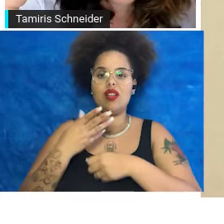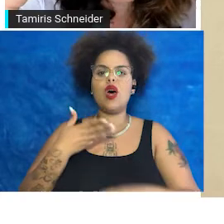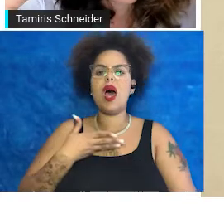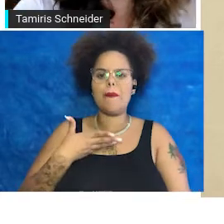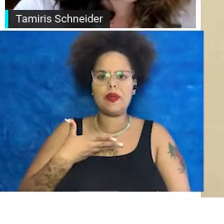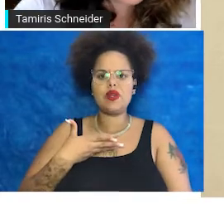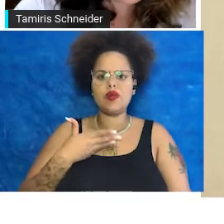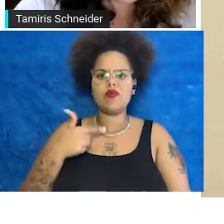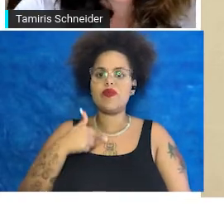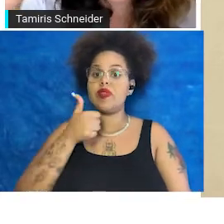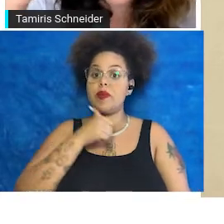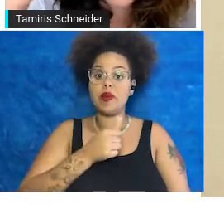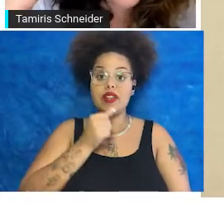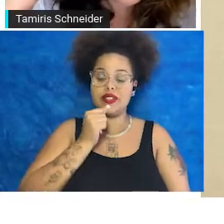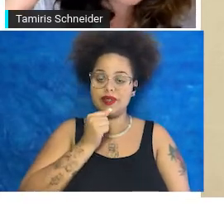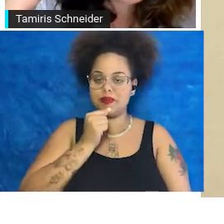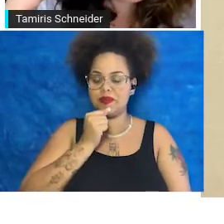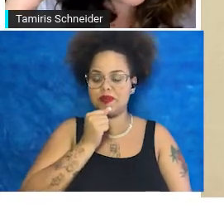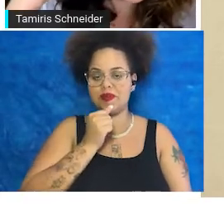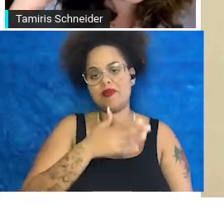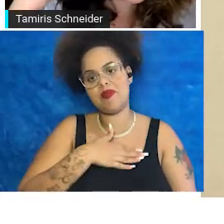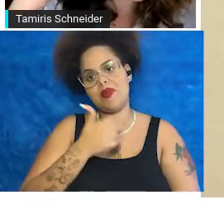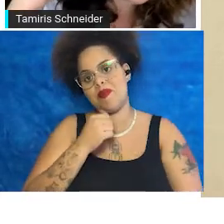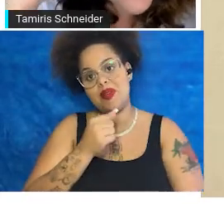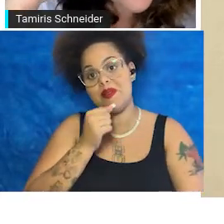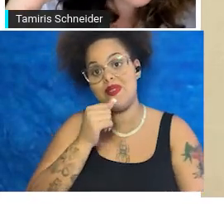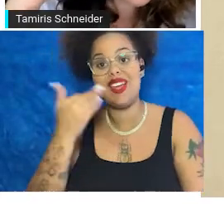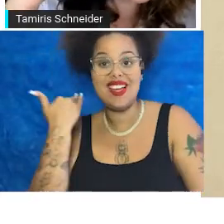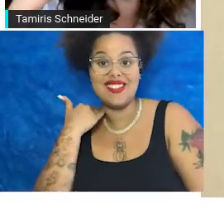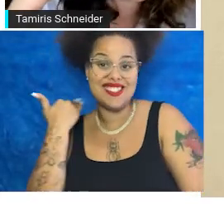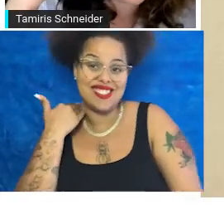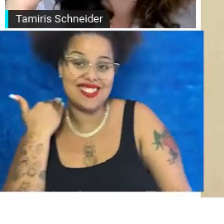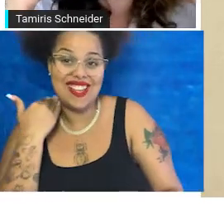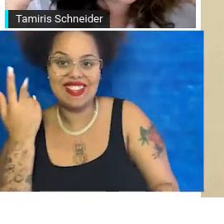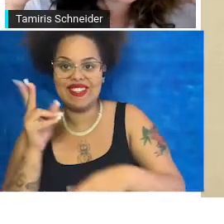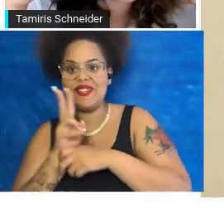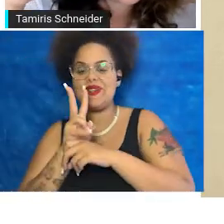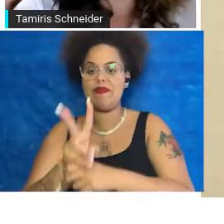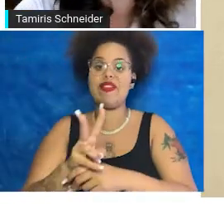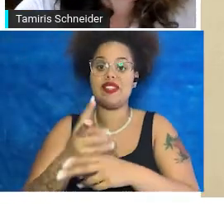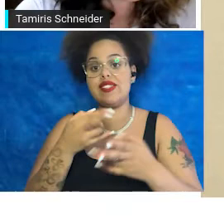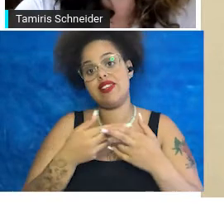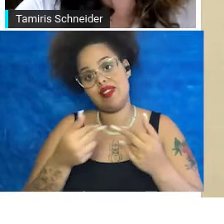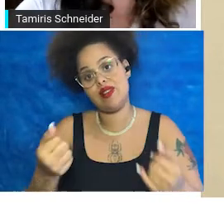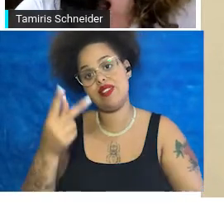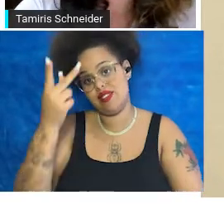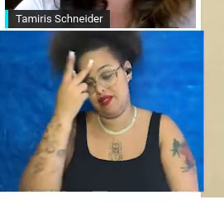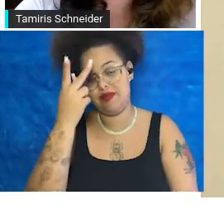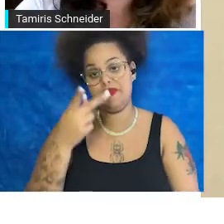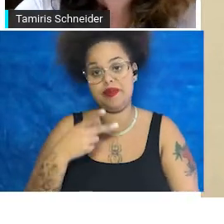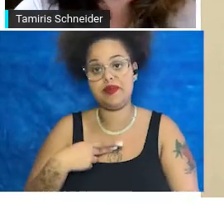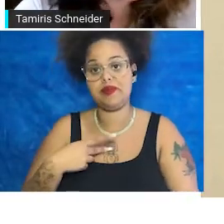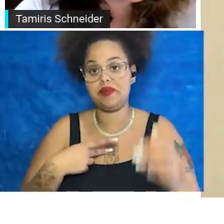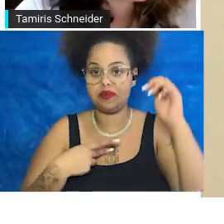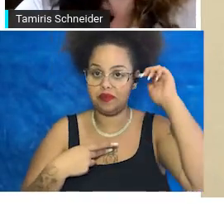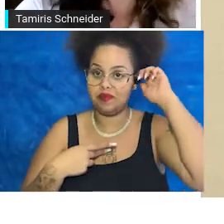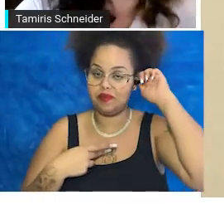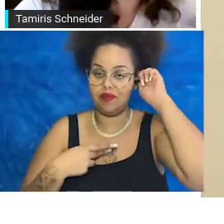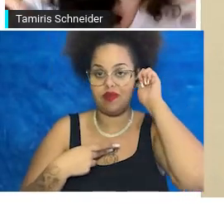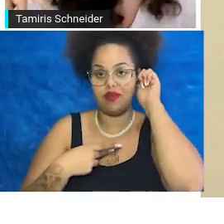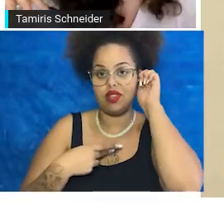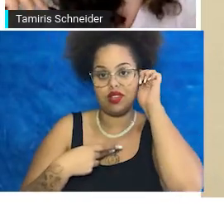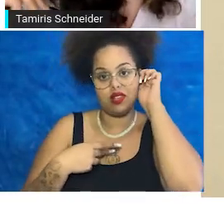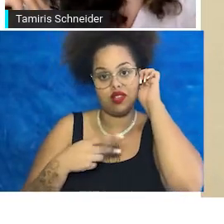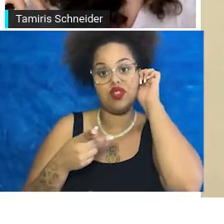amigo, minha mãe, a minha mãe, ela tá cansada de emprestar acervo dela, pessoal, assim. Então, coisas da